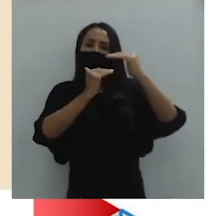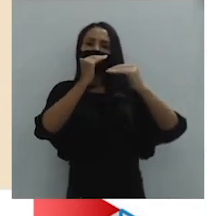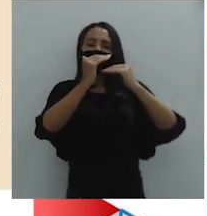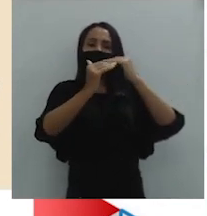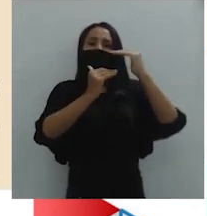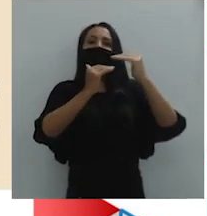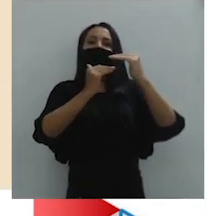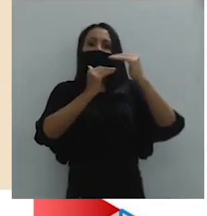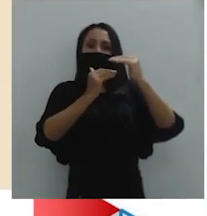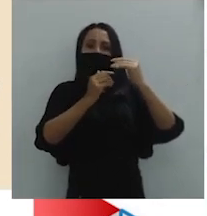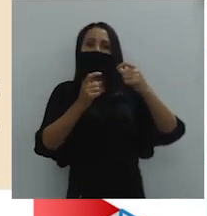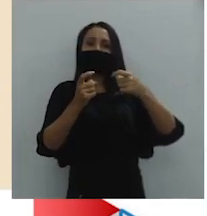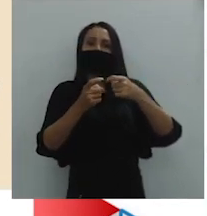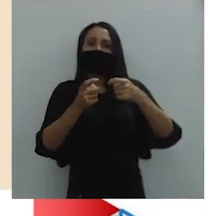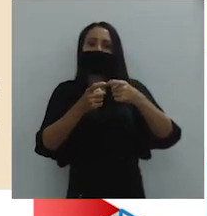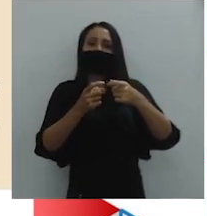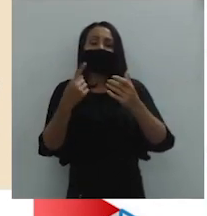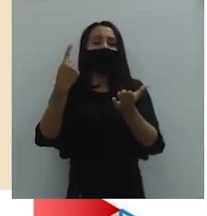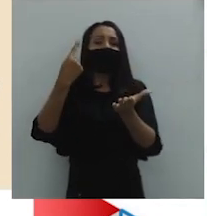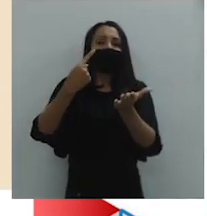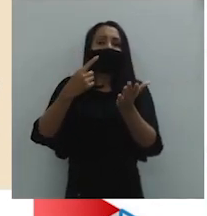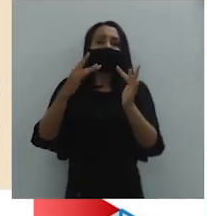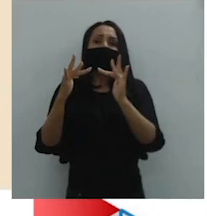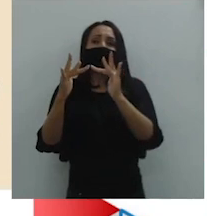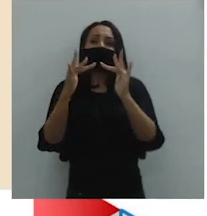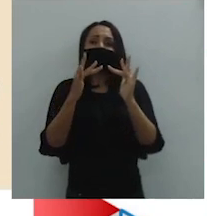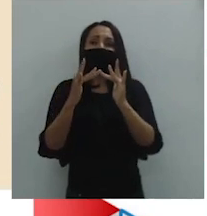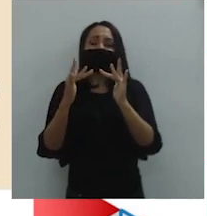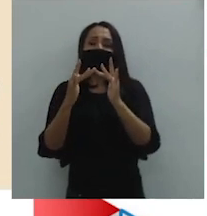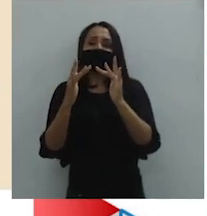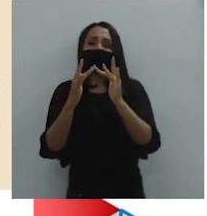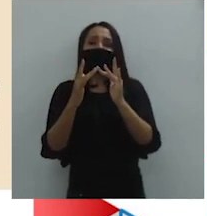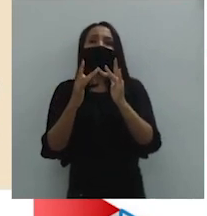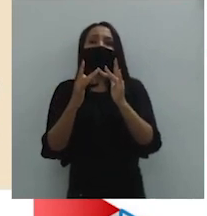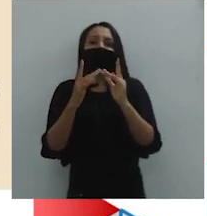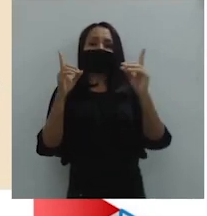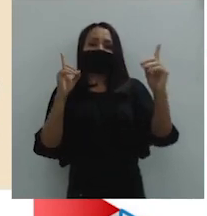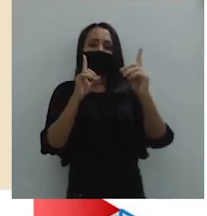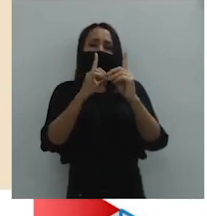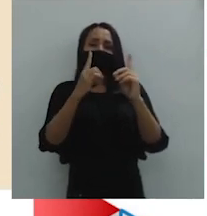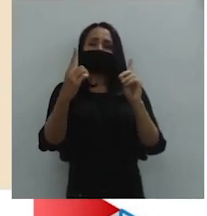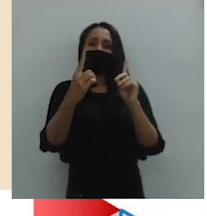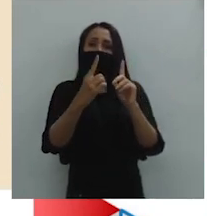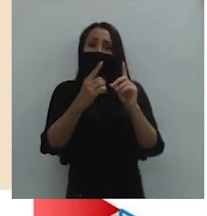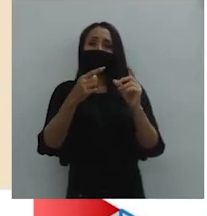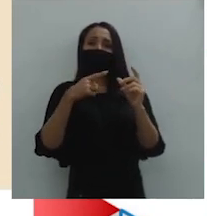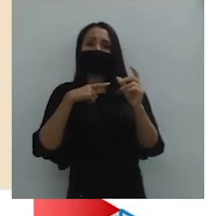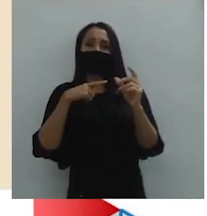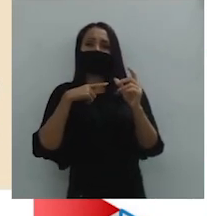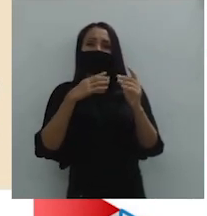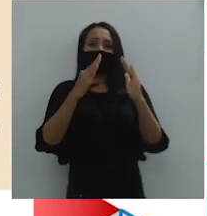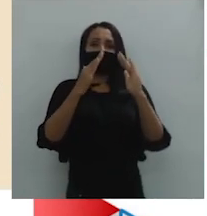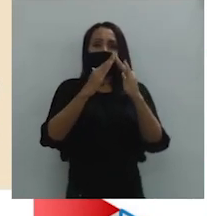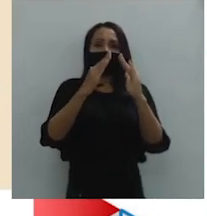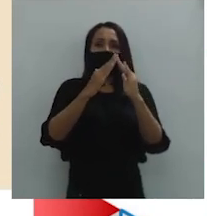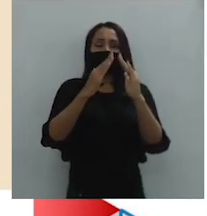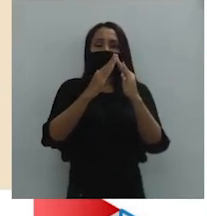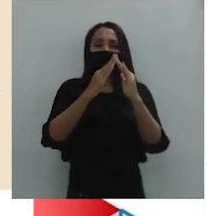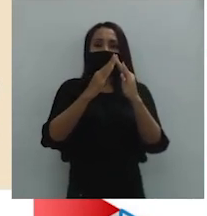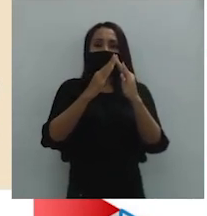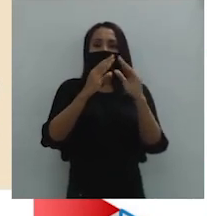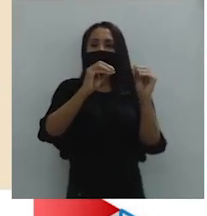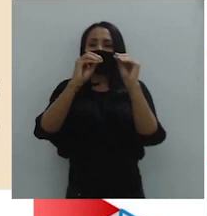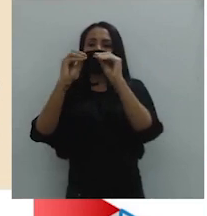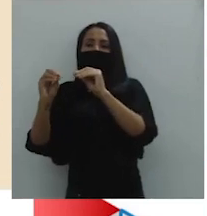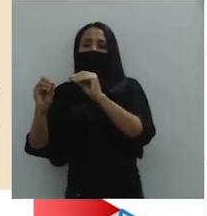medicina, né? O contato e a aproximação que as pessoas hoje têm, por exemplo, da sua casa para ir para um posto de